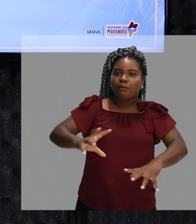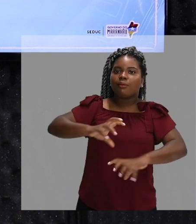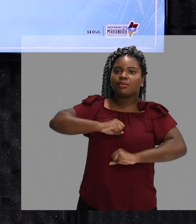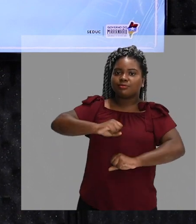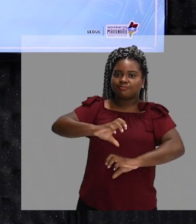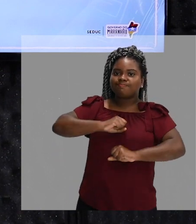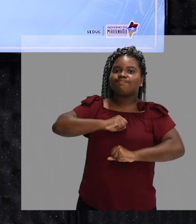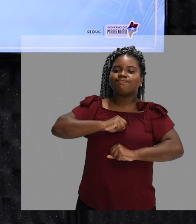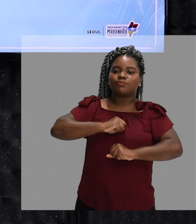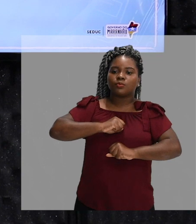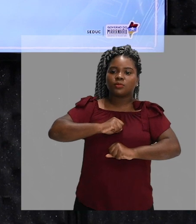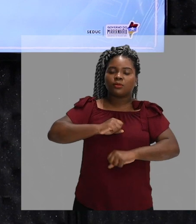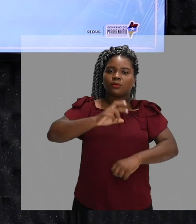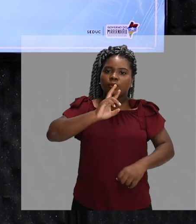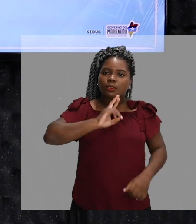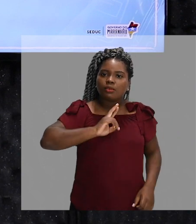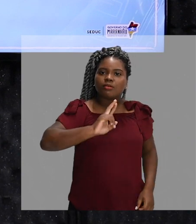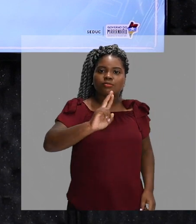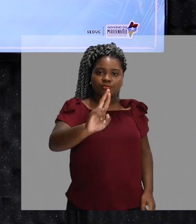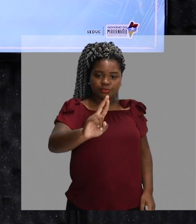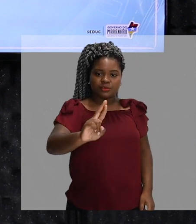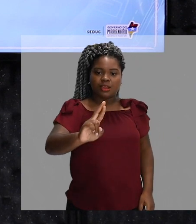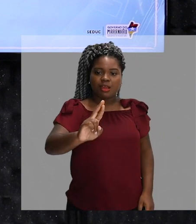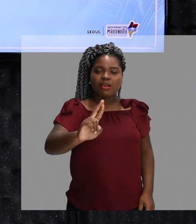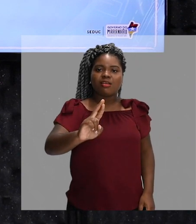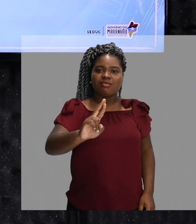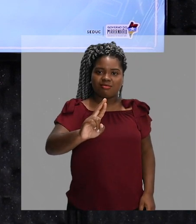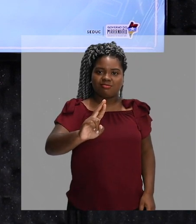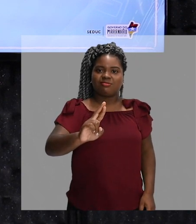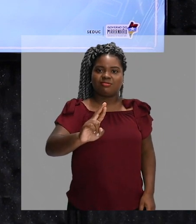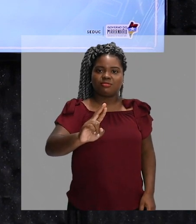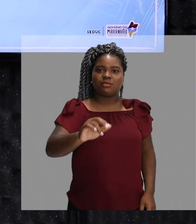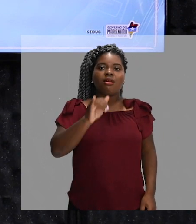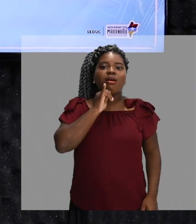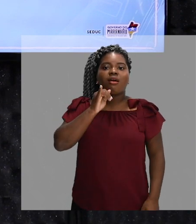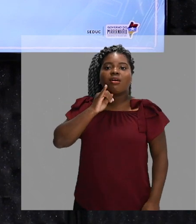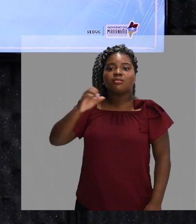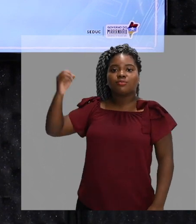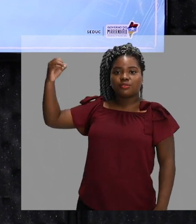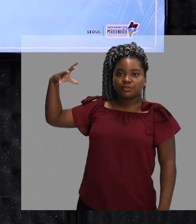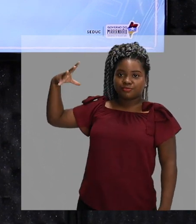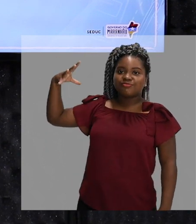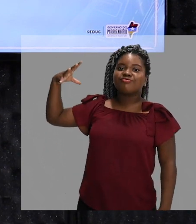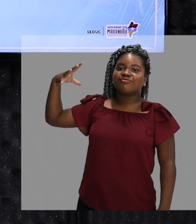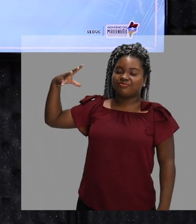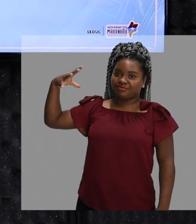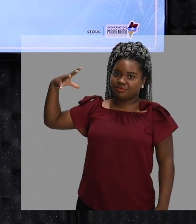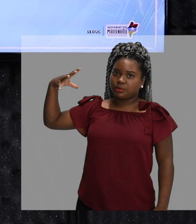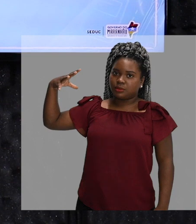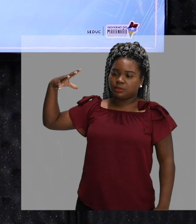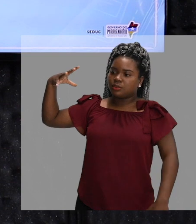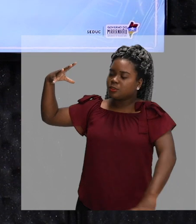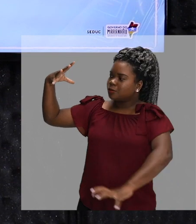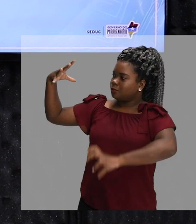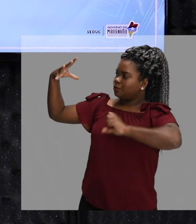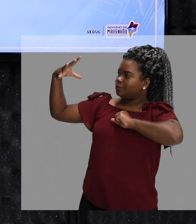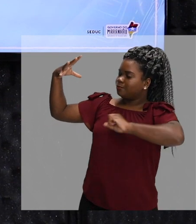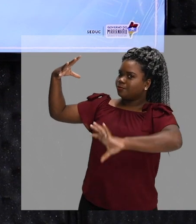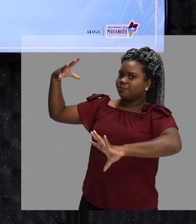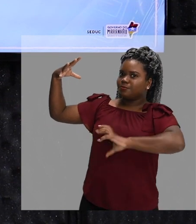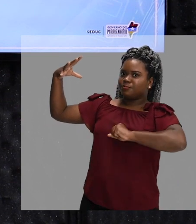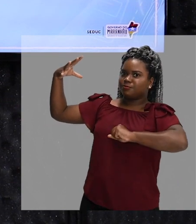emitida para ele poder captar essa claridade e depois, a partir dessa claridade, dessa